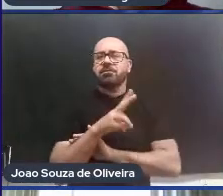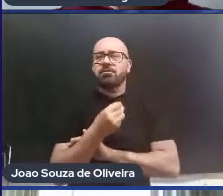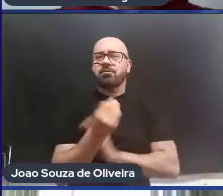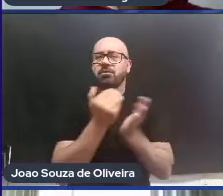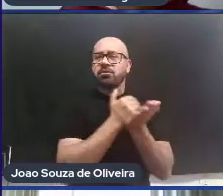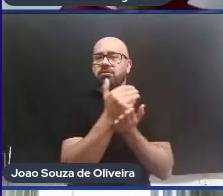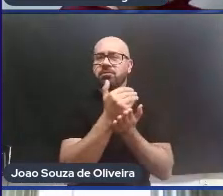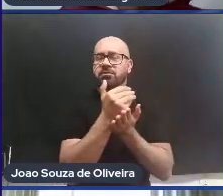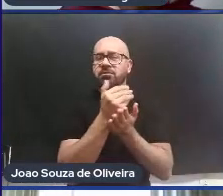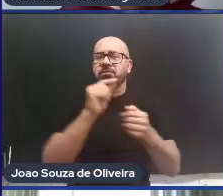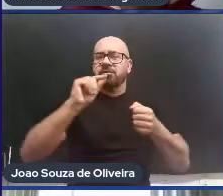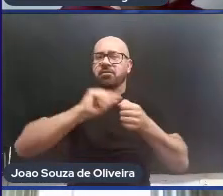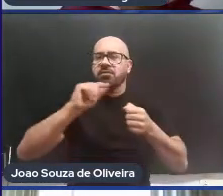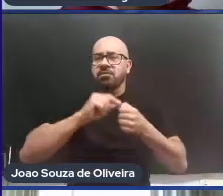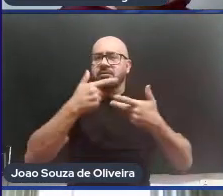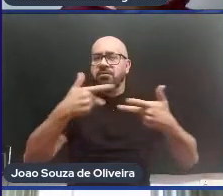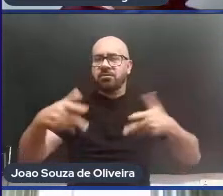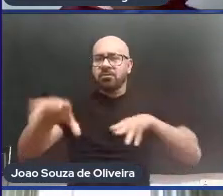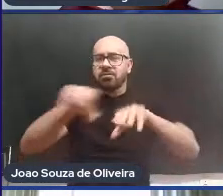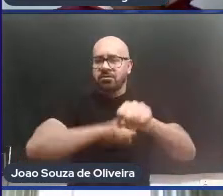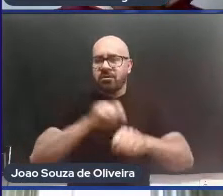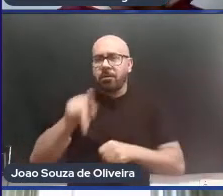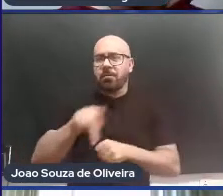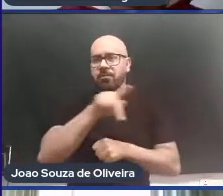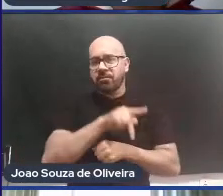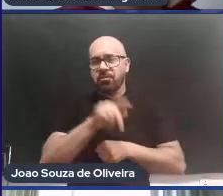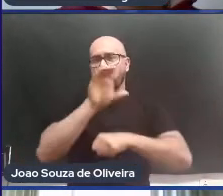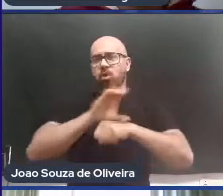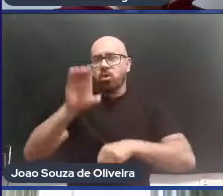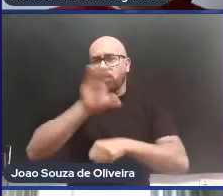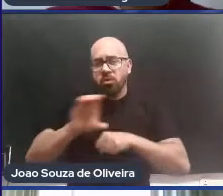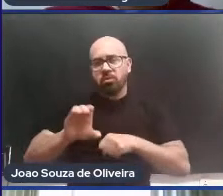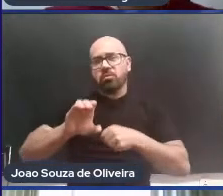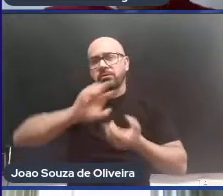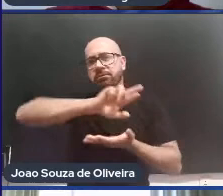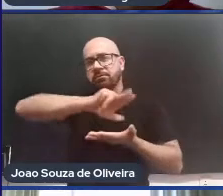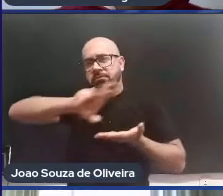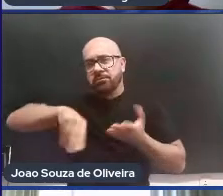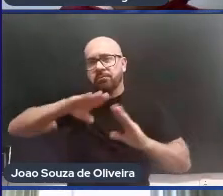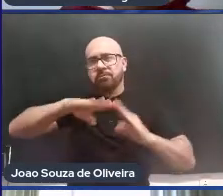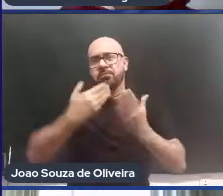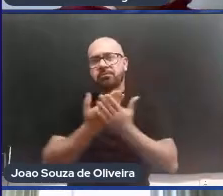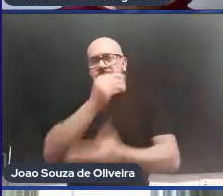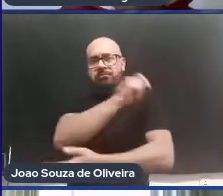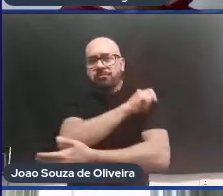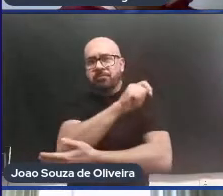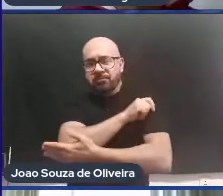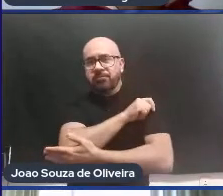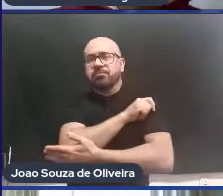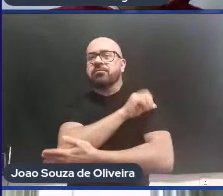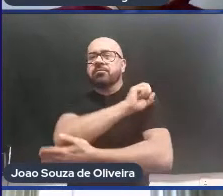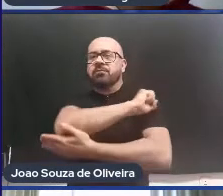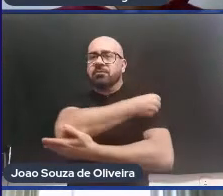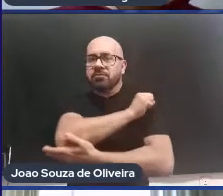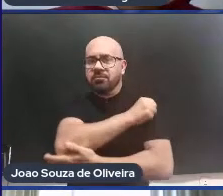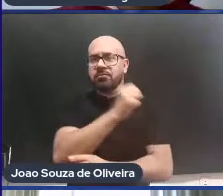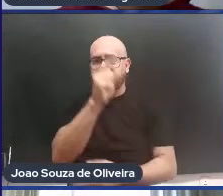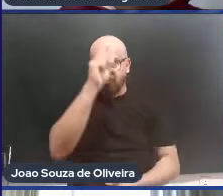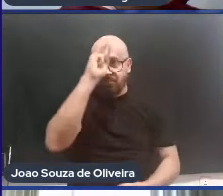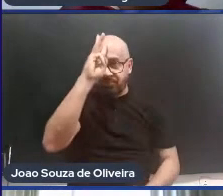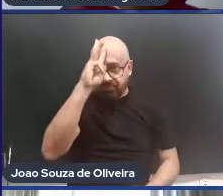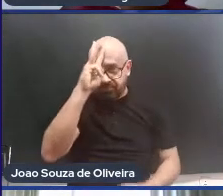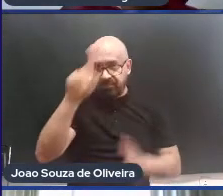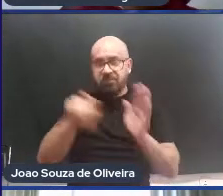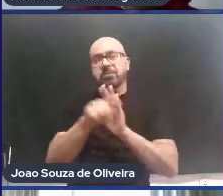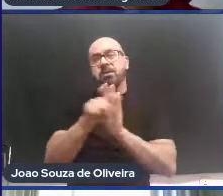com ações de informações e professores cursos normais para professores e estudantes do Ensino Fundamental médio e